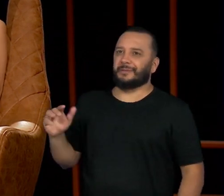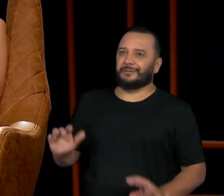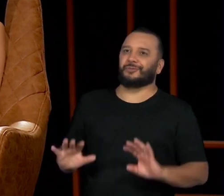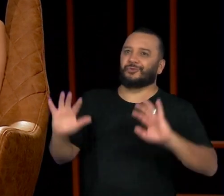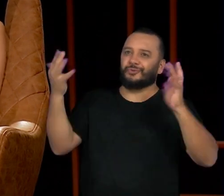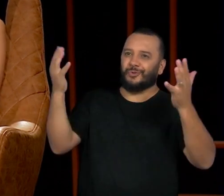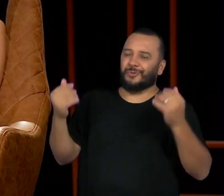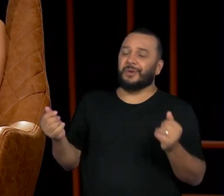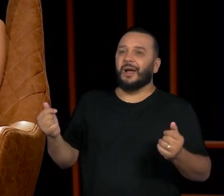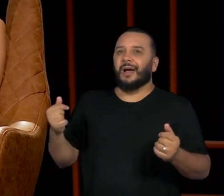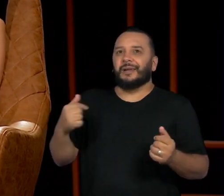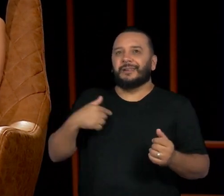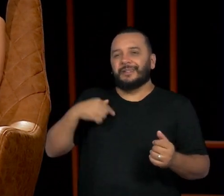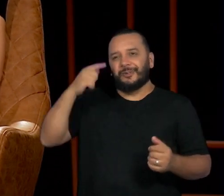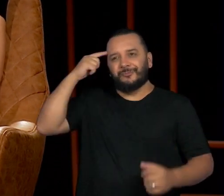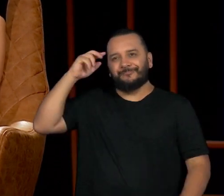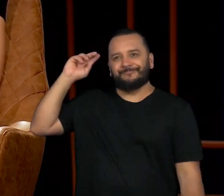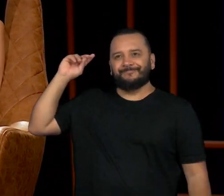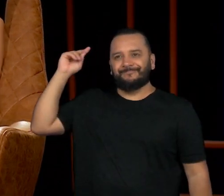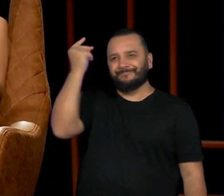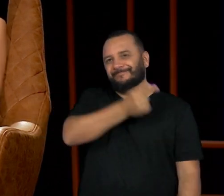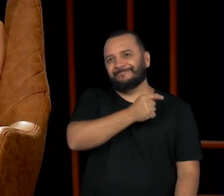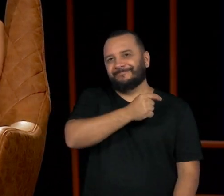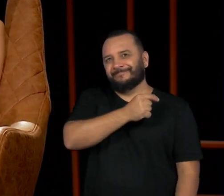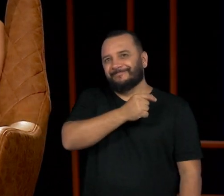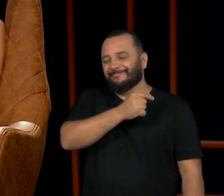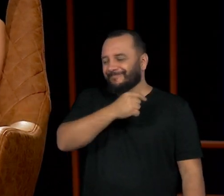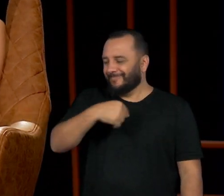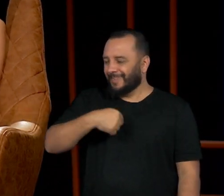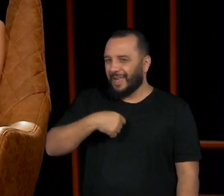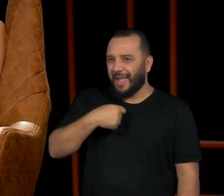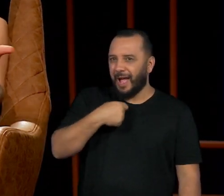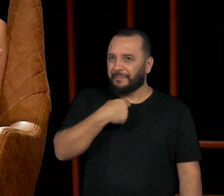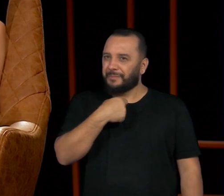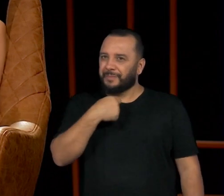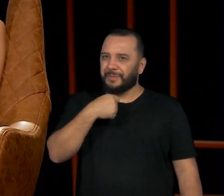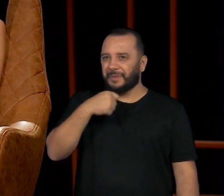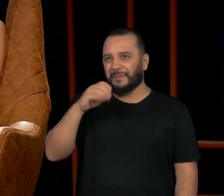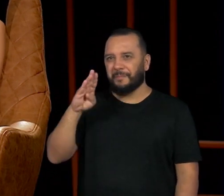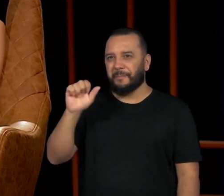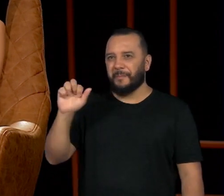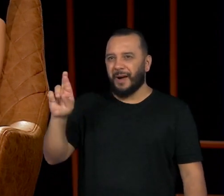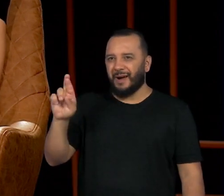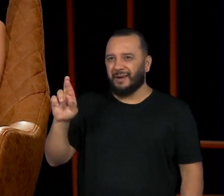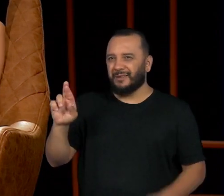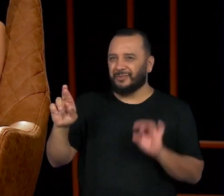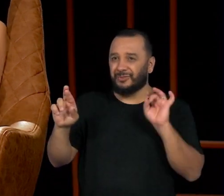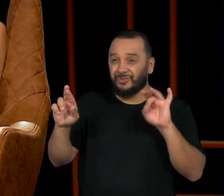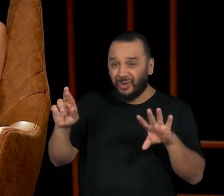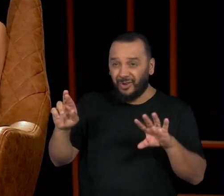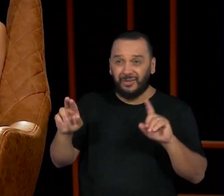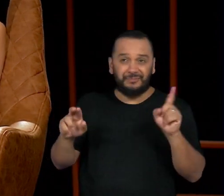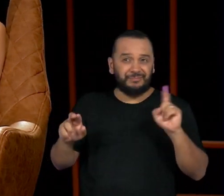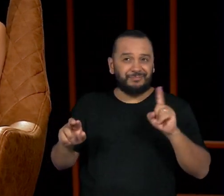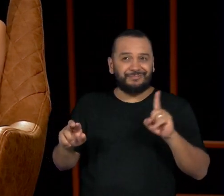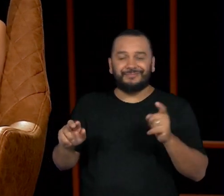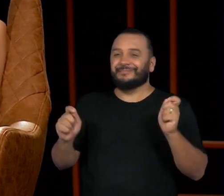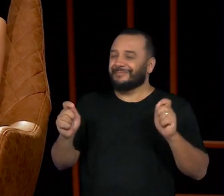eu acho que começa assim, talvez eu não seja só uma cantora dos bares, talvez eu vislumbre